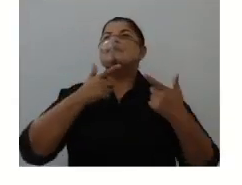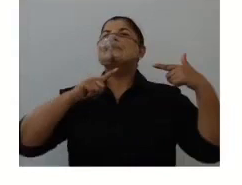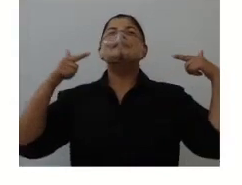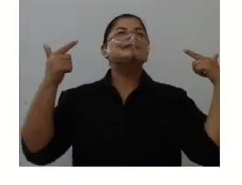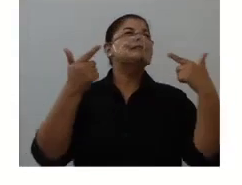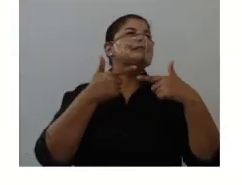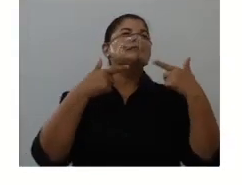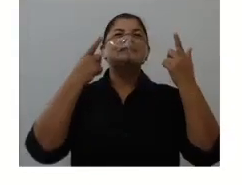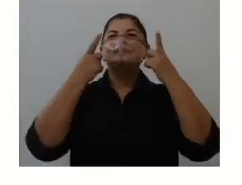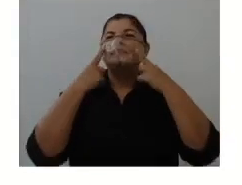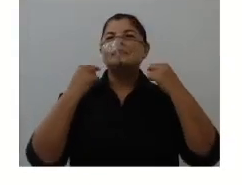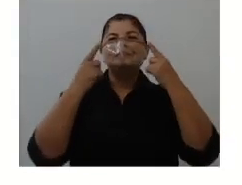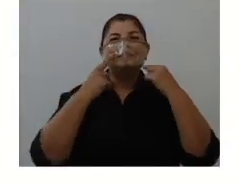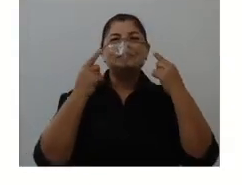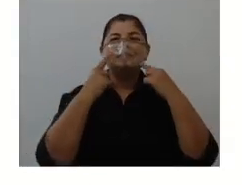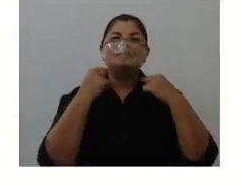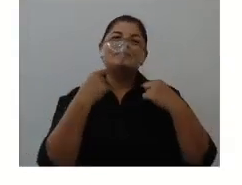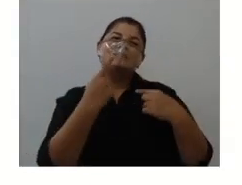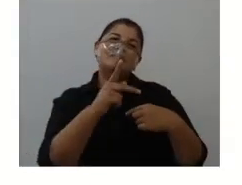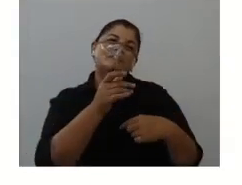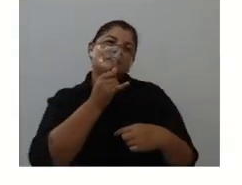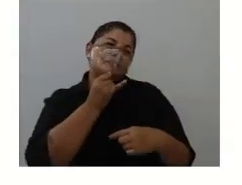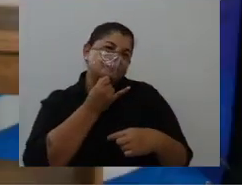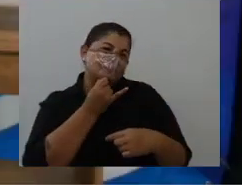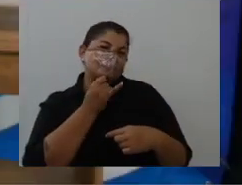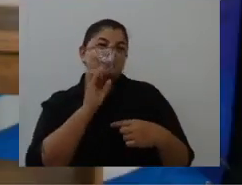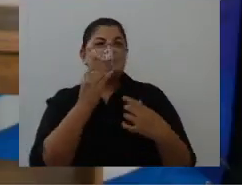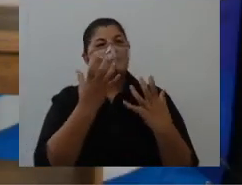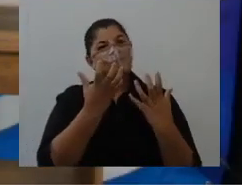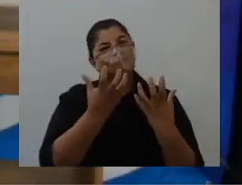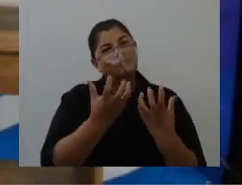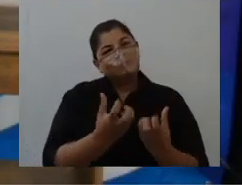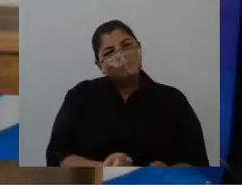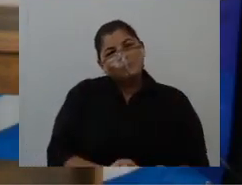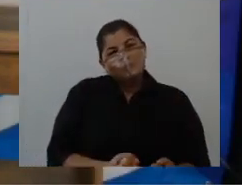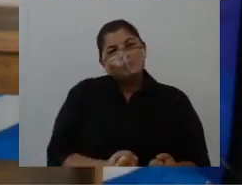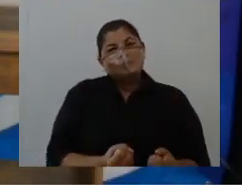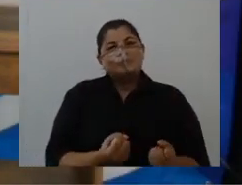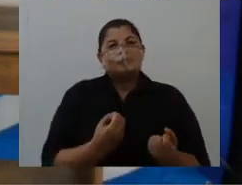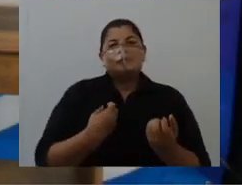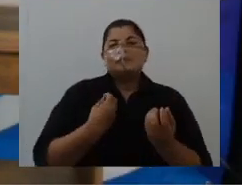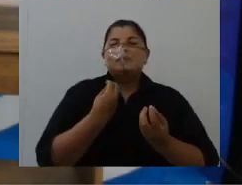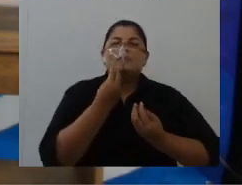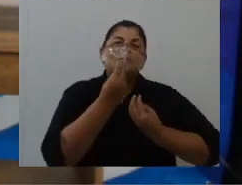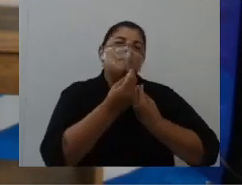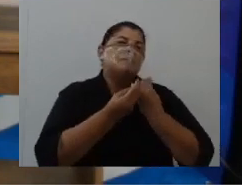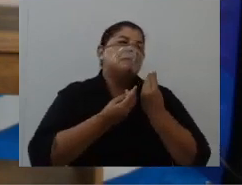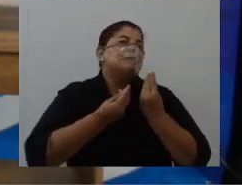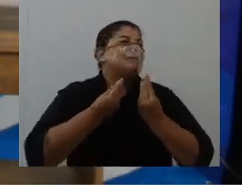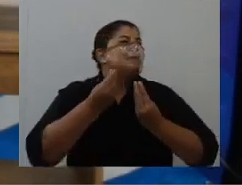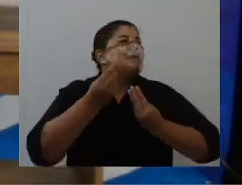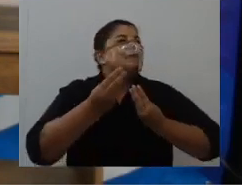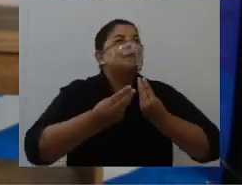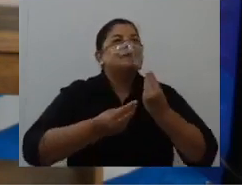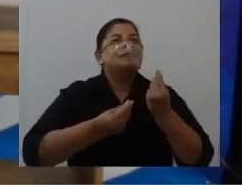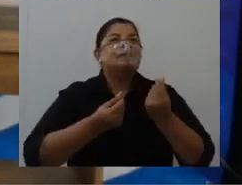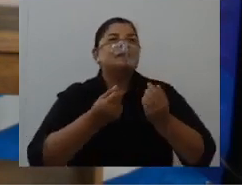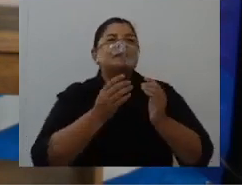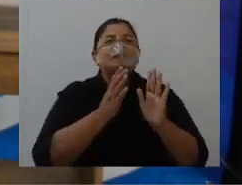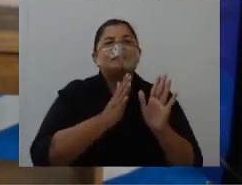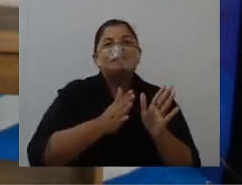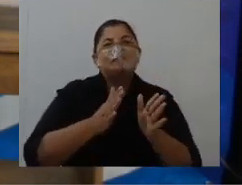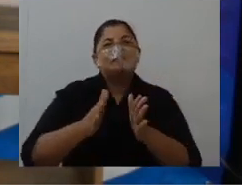meu pranto ao seu pesar ou seu contentamento. Ou seja, essa musicalidade, esse ritmo, né,